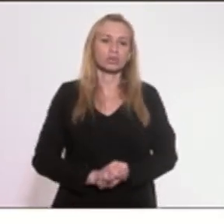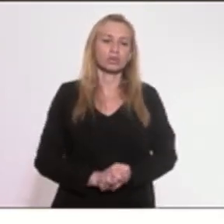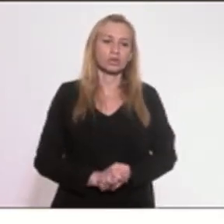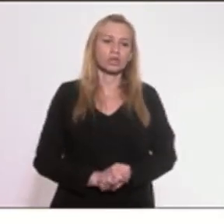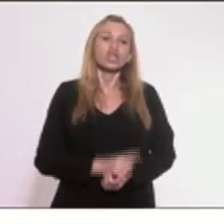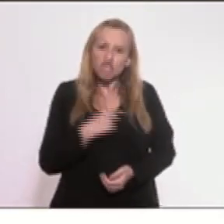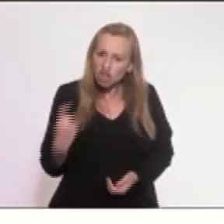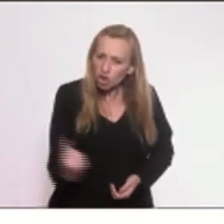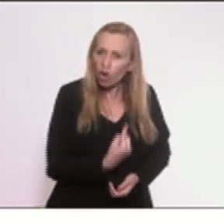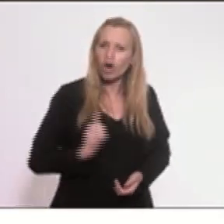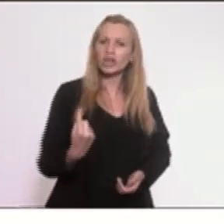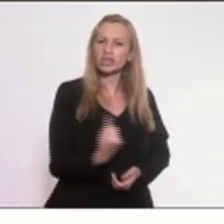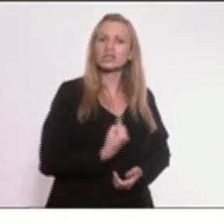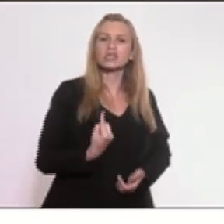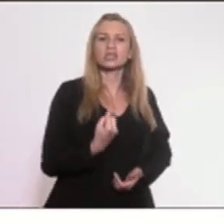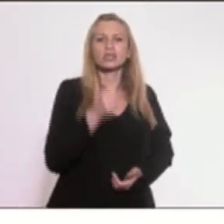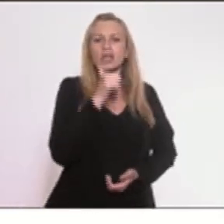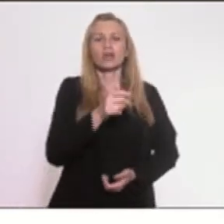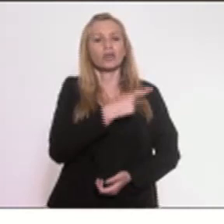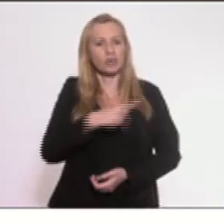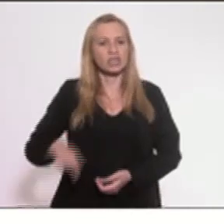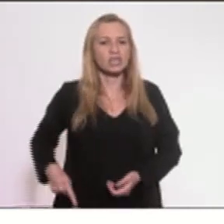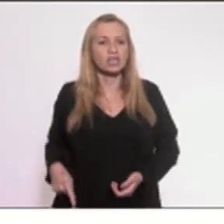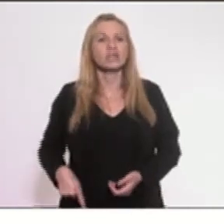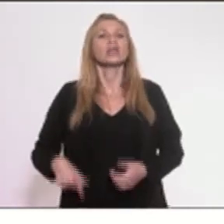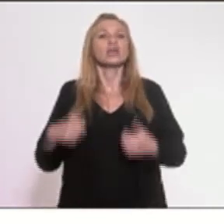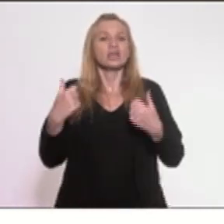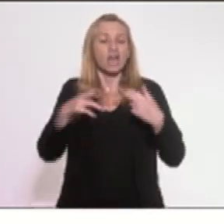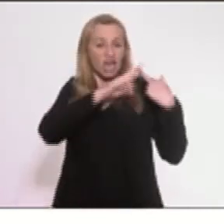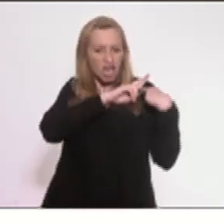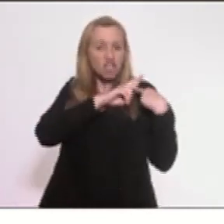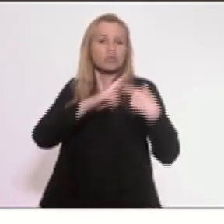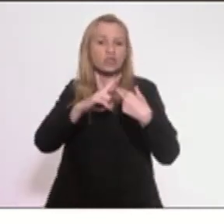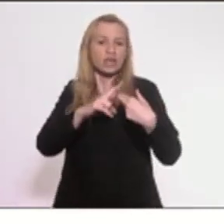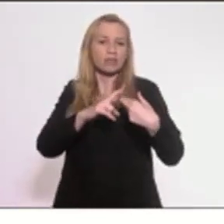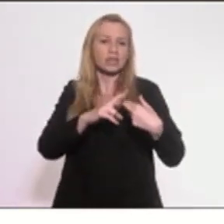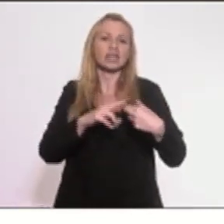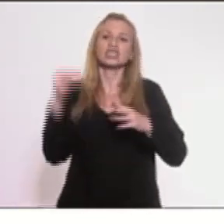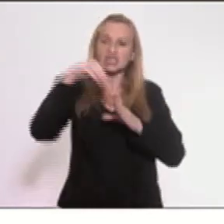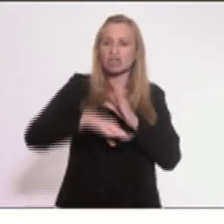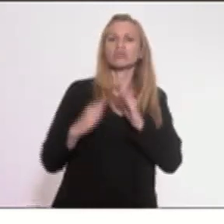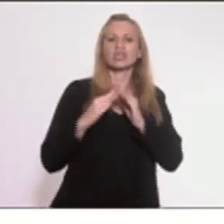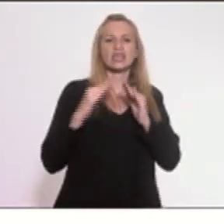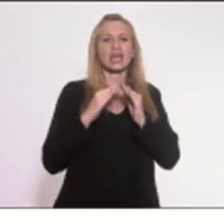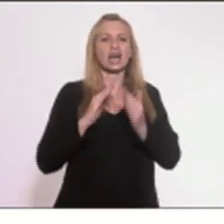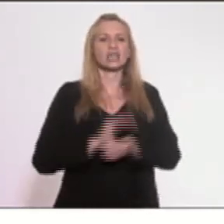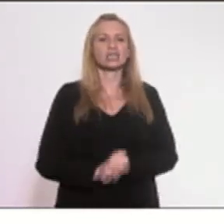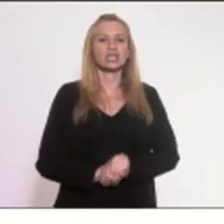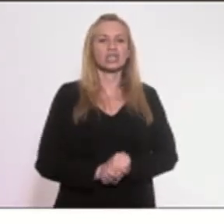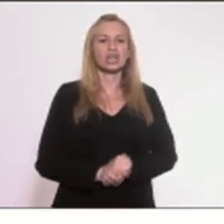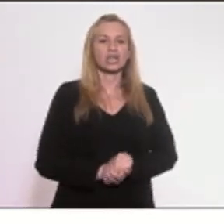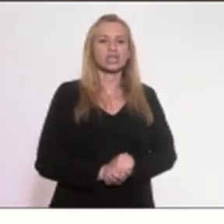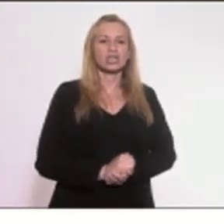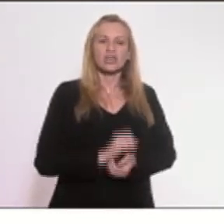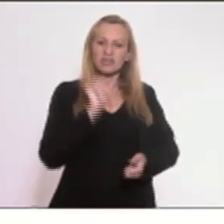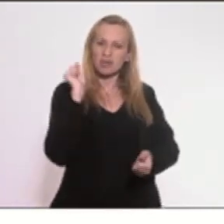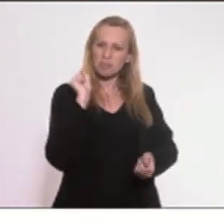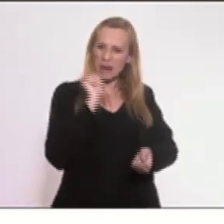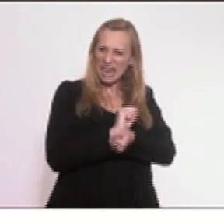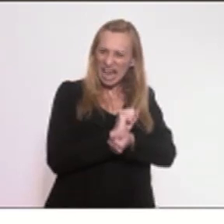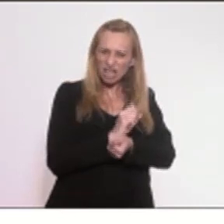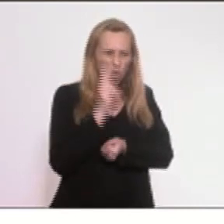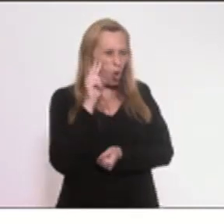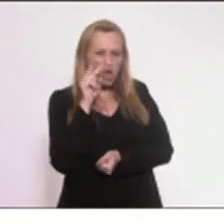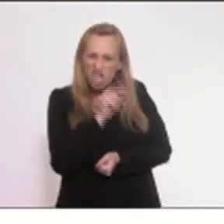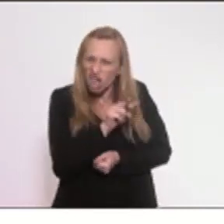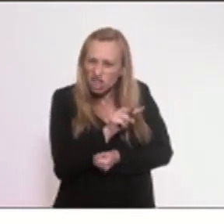e que nós, senhora presidenta, temos responsabilidade aqui dentro dessa casa. Ou ficar parado,